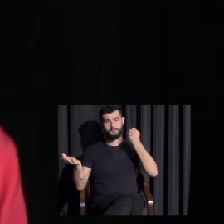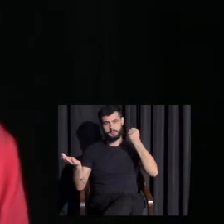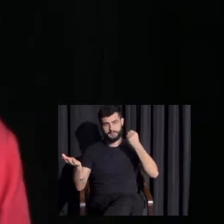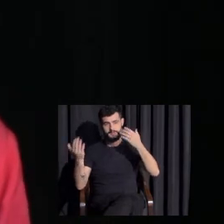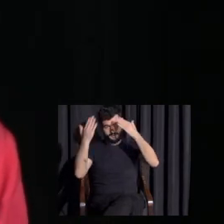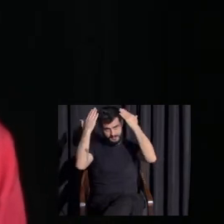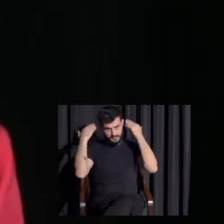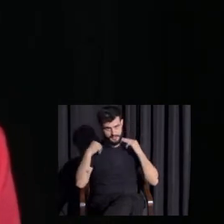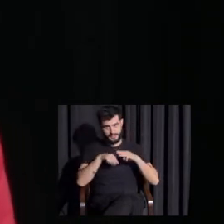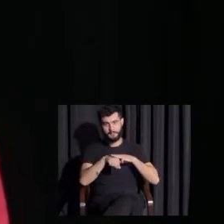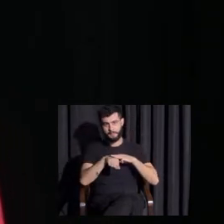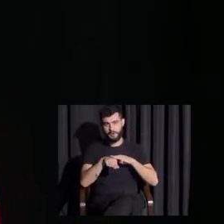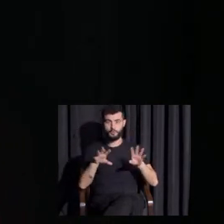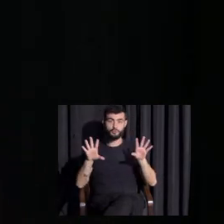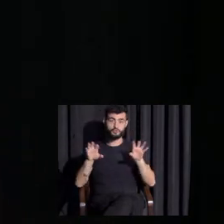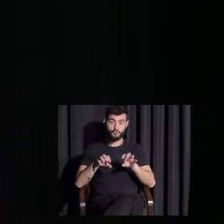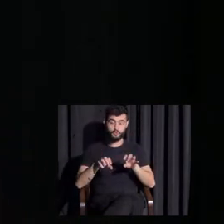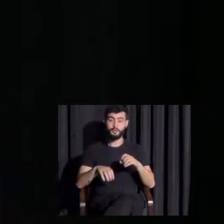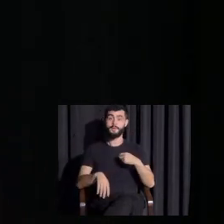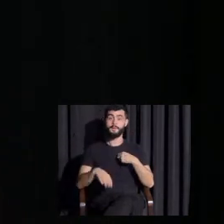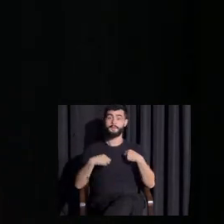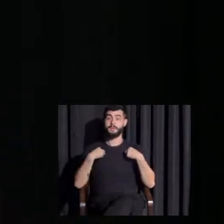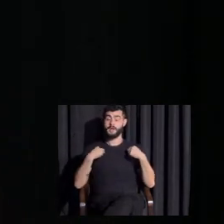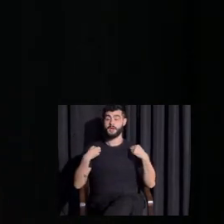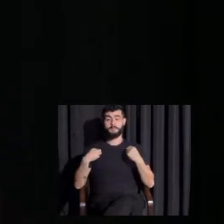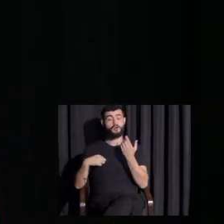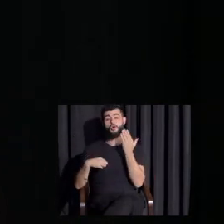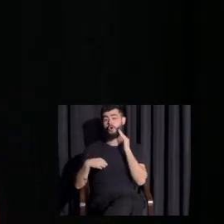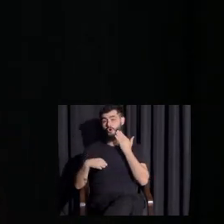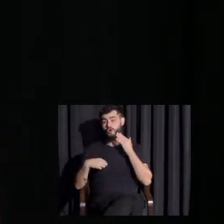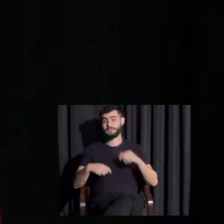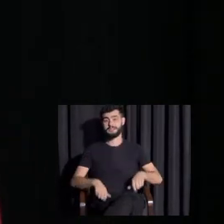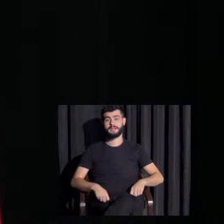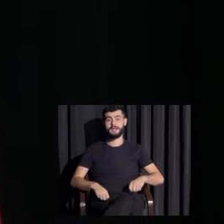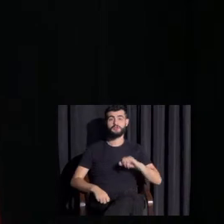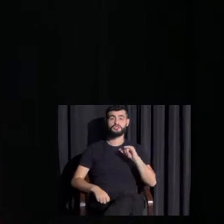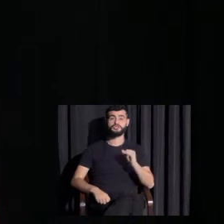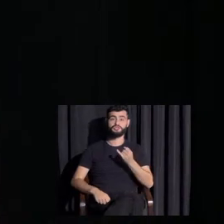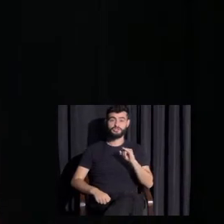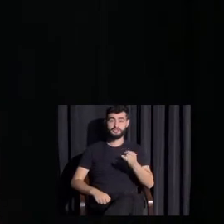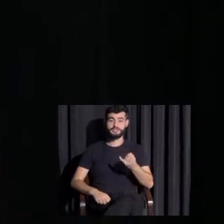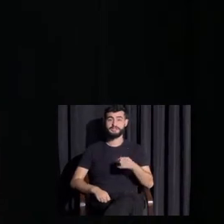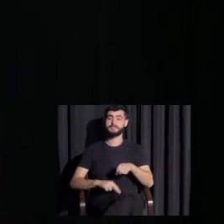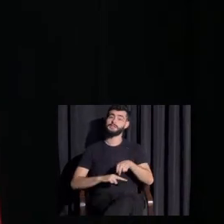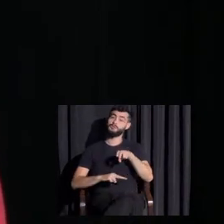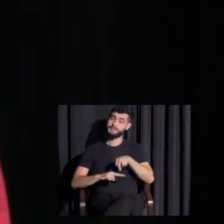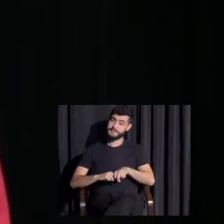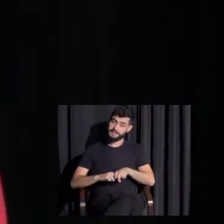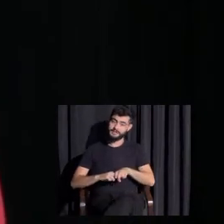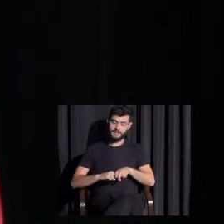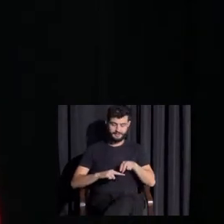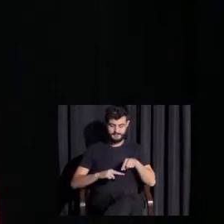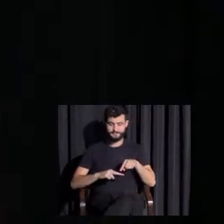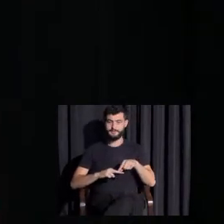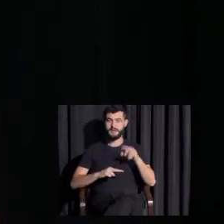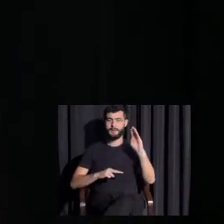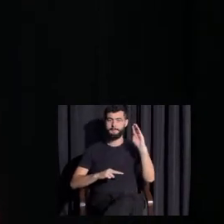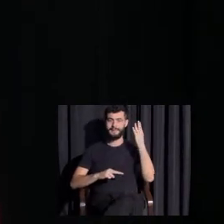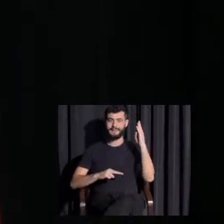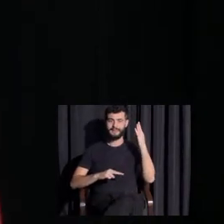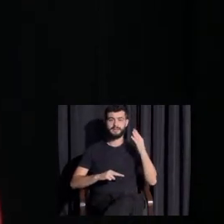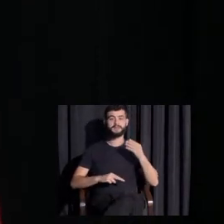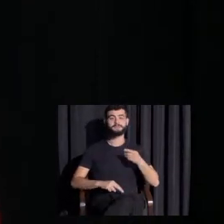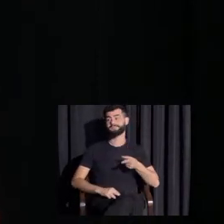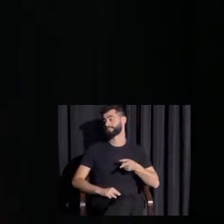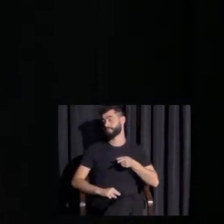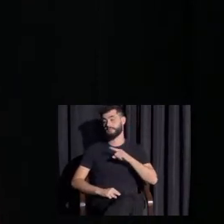escuro. Estou vestindo uma camisa rosa, calça jeans, estou sentada numa cadeira de madeira. Atrás de mim tem